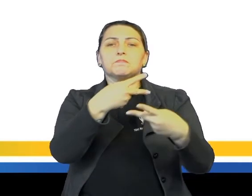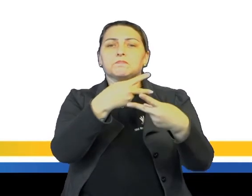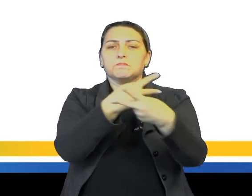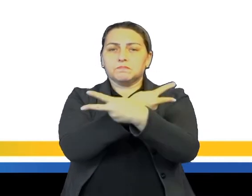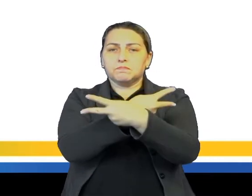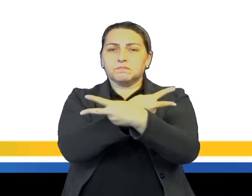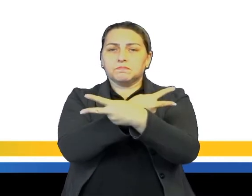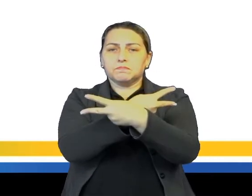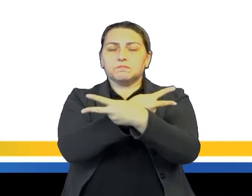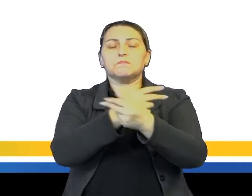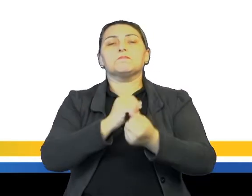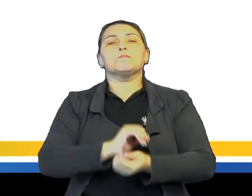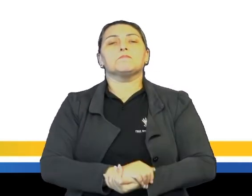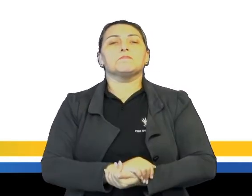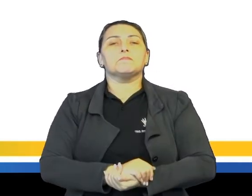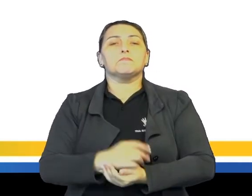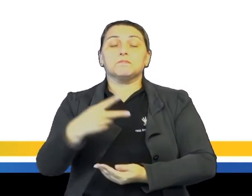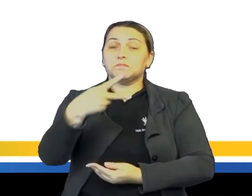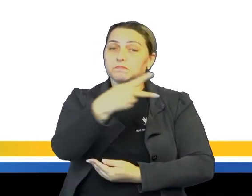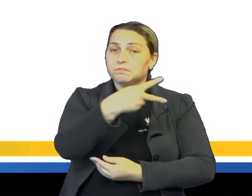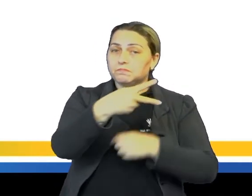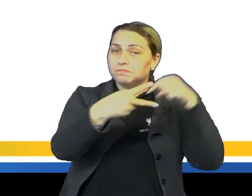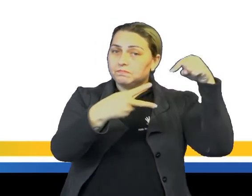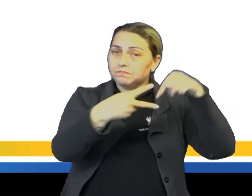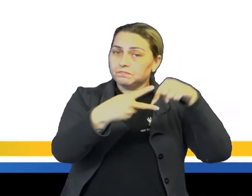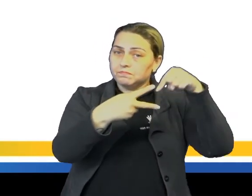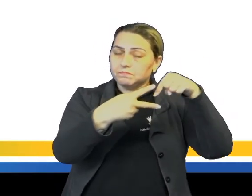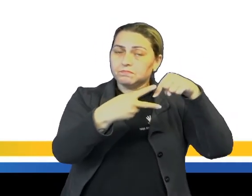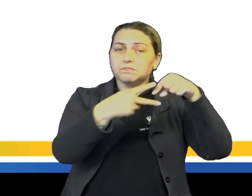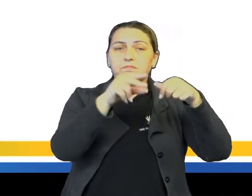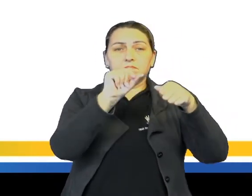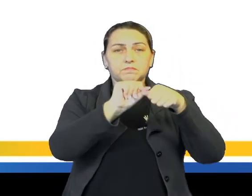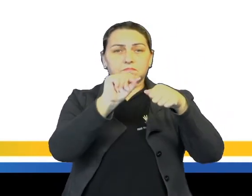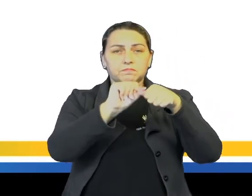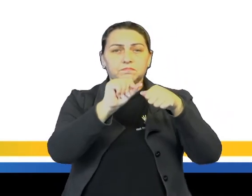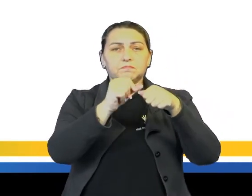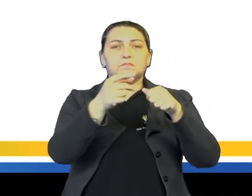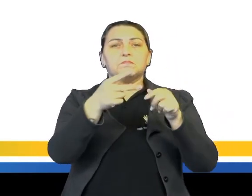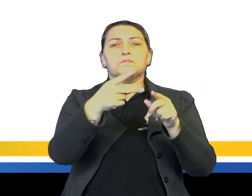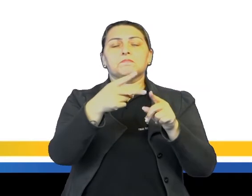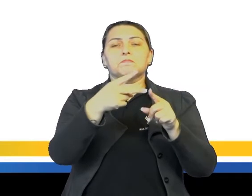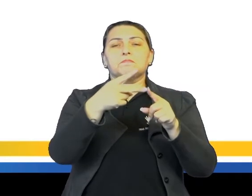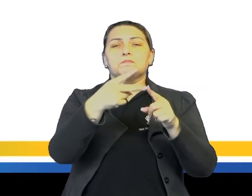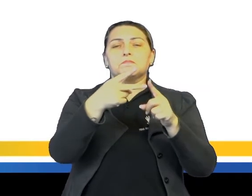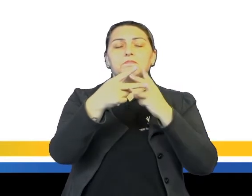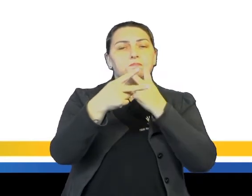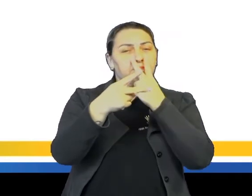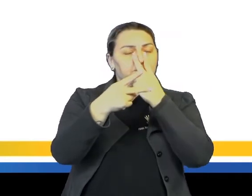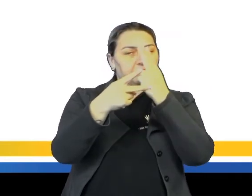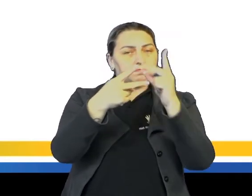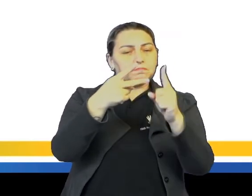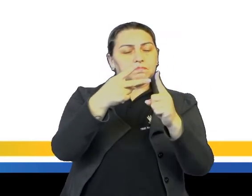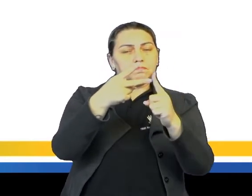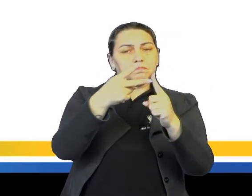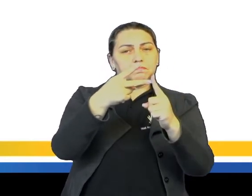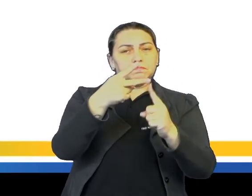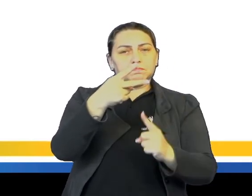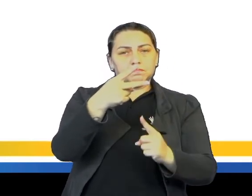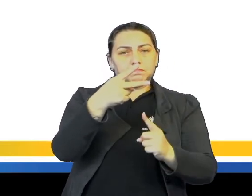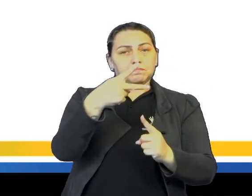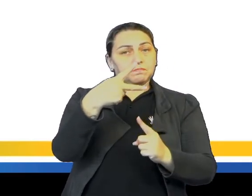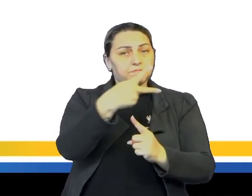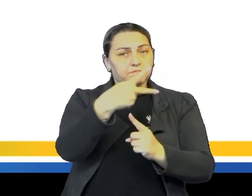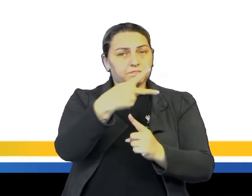macete para vocês aí. O maior, você faz o símbolozinho, que parece uma espécie de